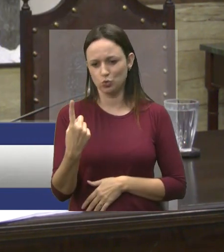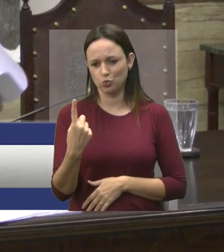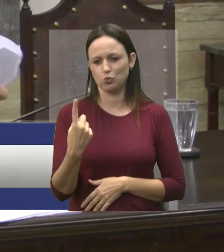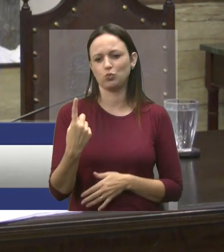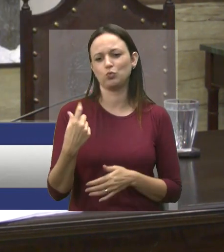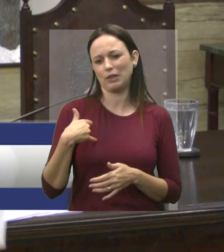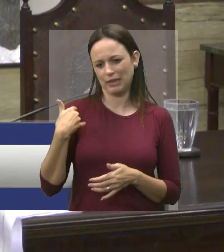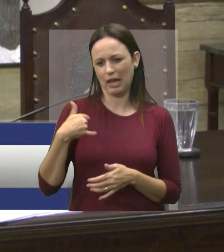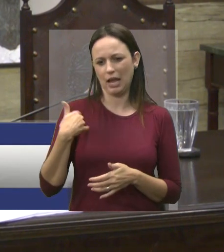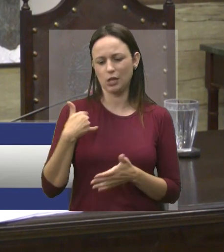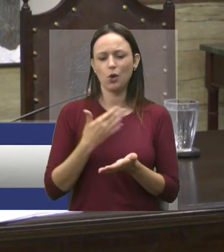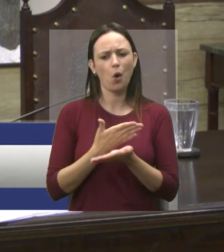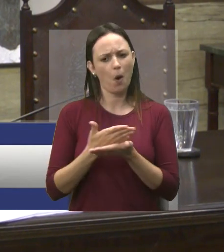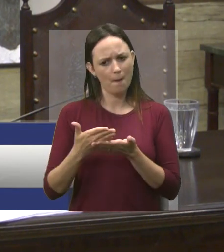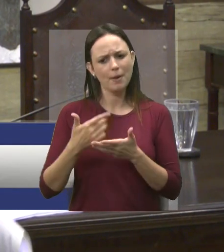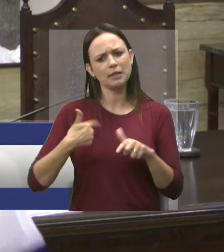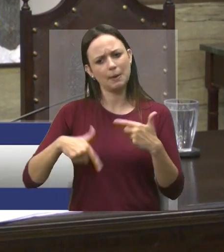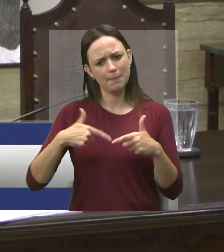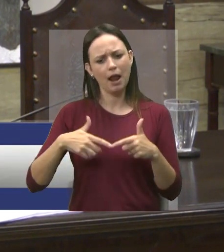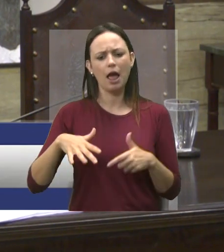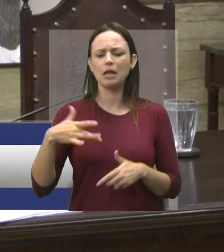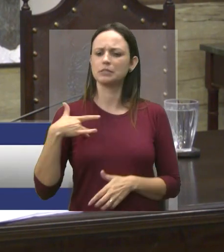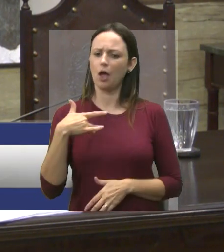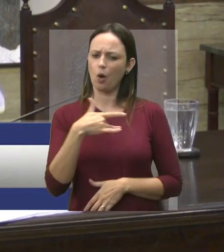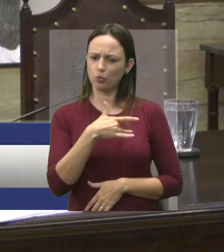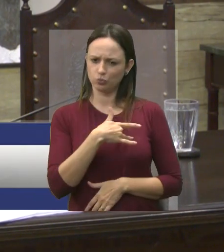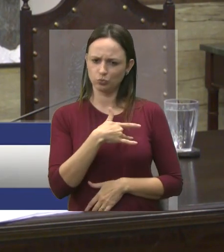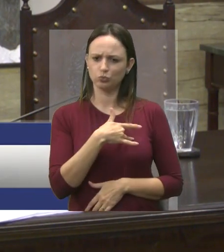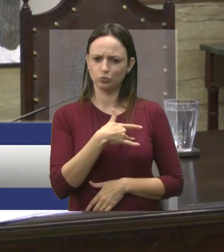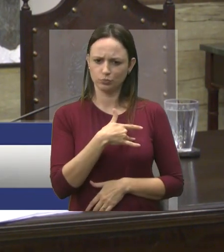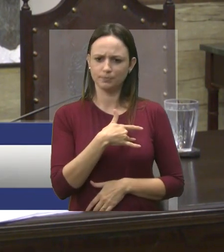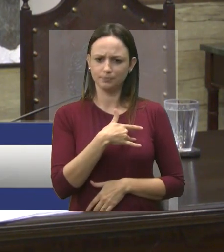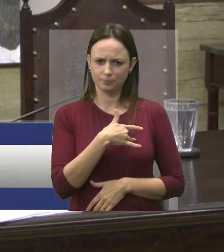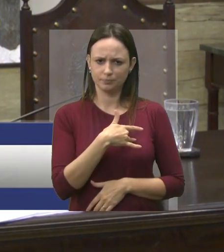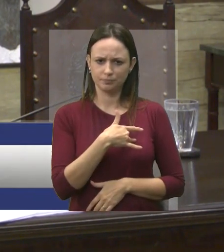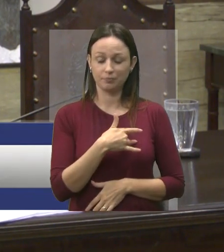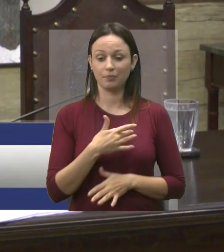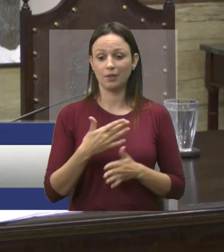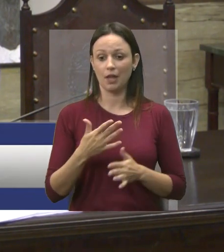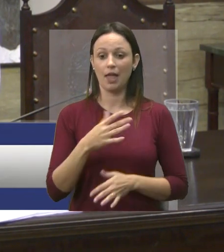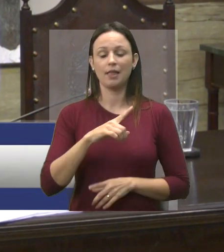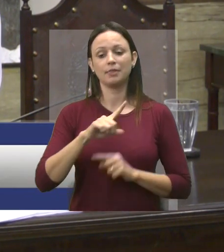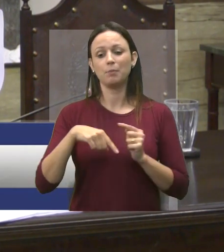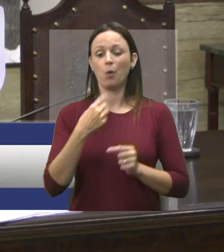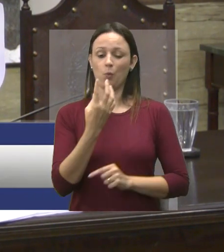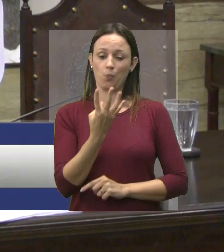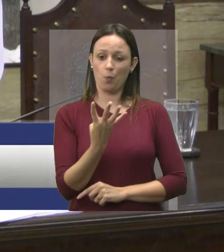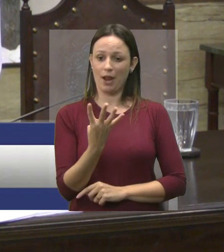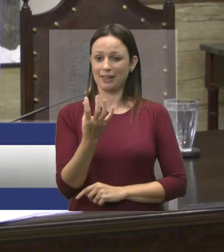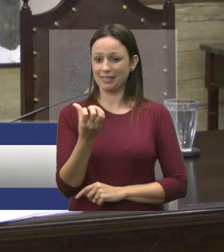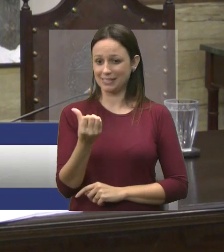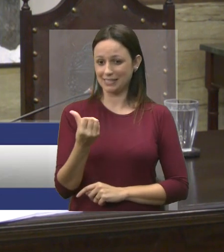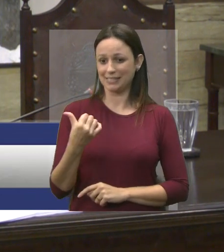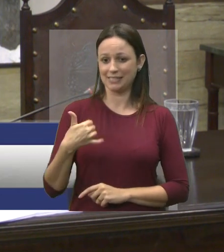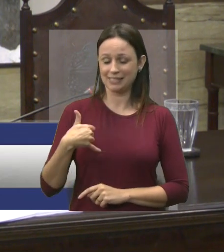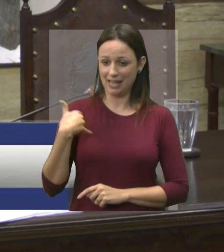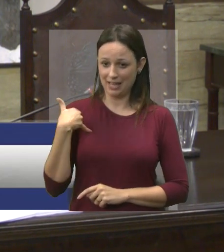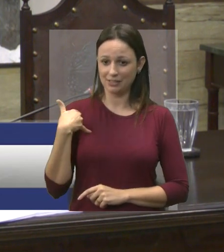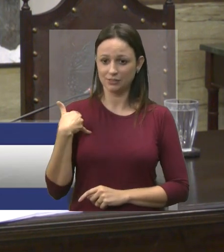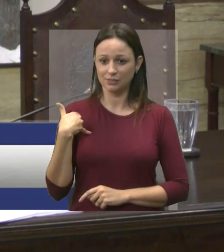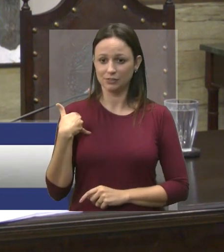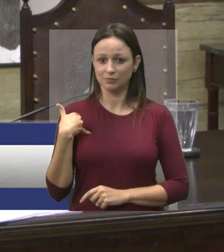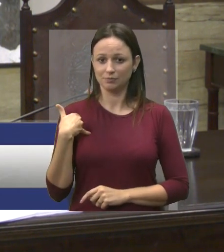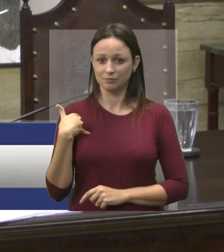trabalhar na área da saúde. Com 46 anos de idade, ela